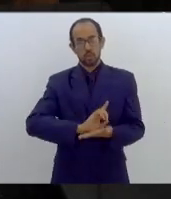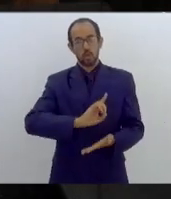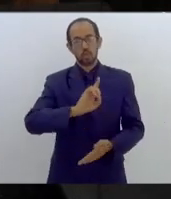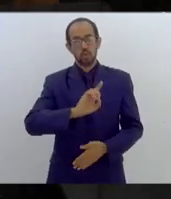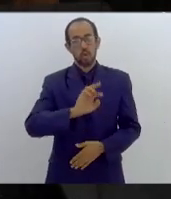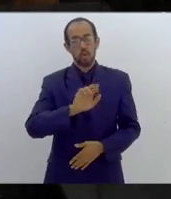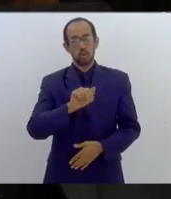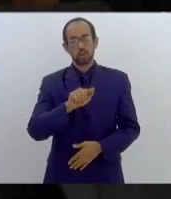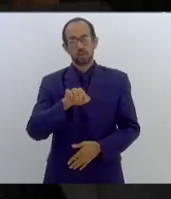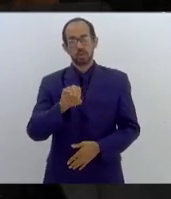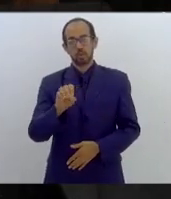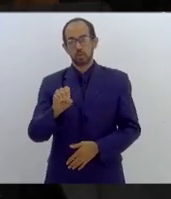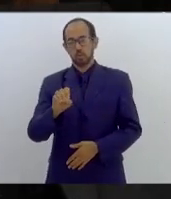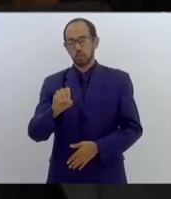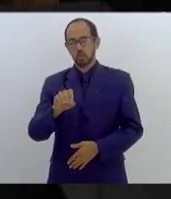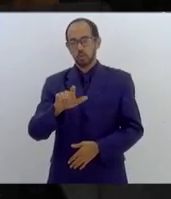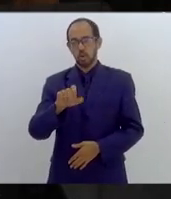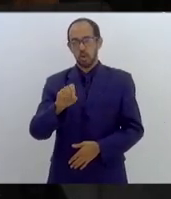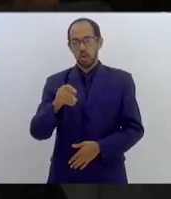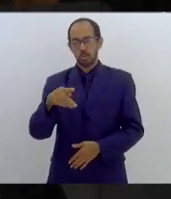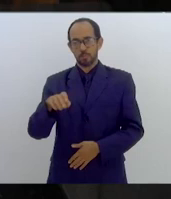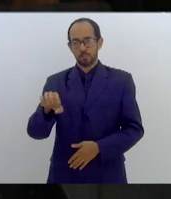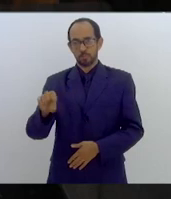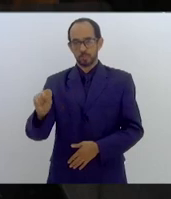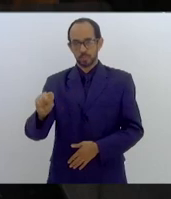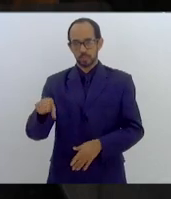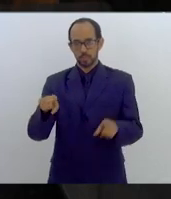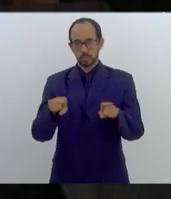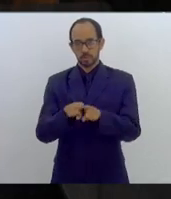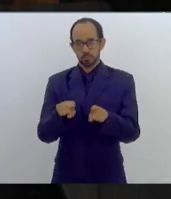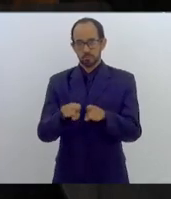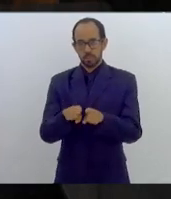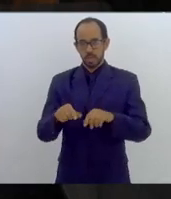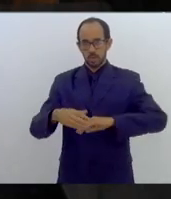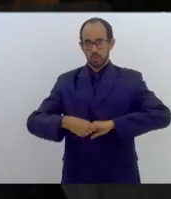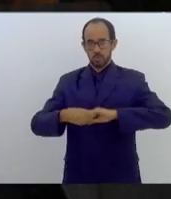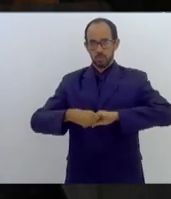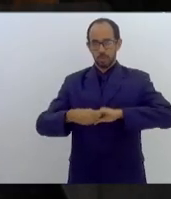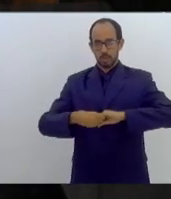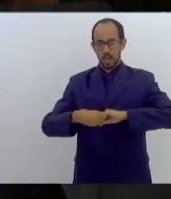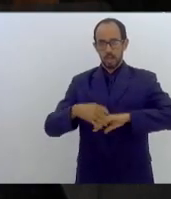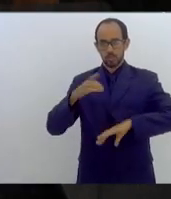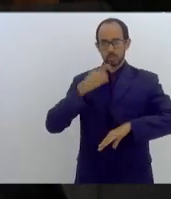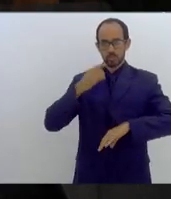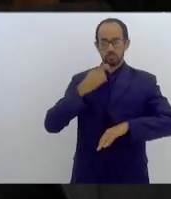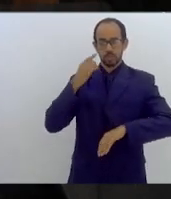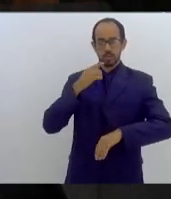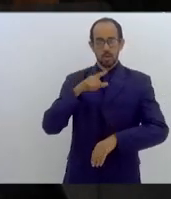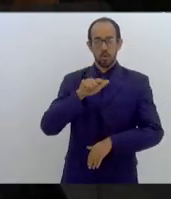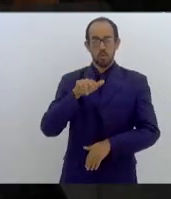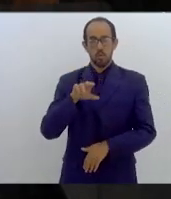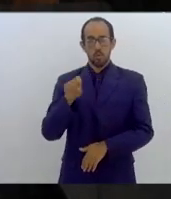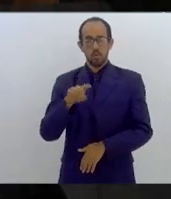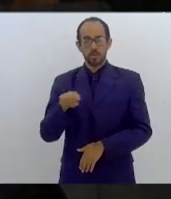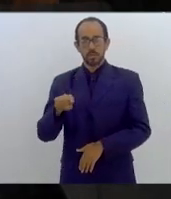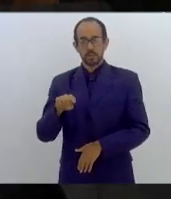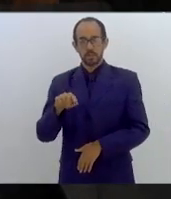Rodrigo Lopes. Queria cumprimentar o desembargador Luiz Felipe Francisco,